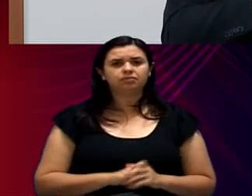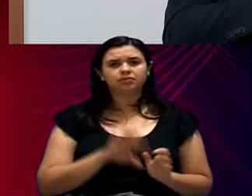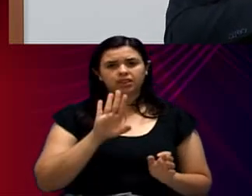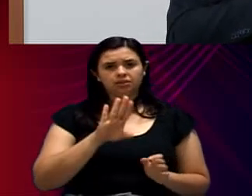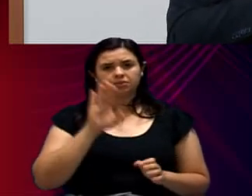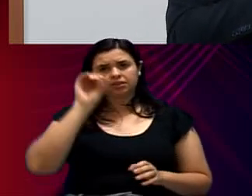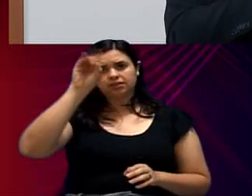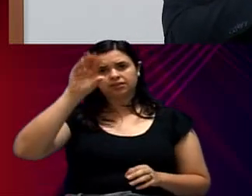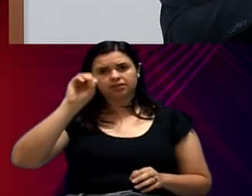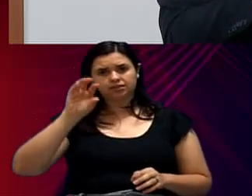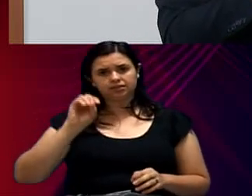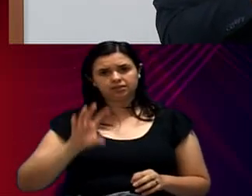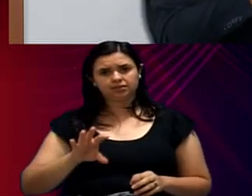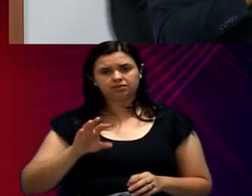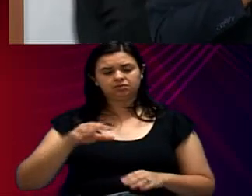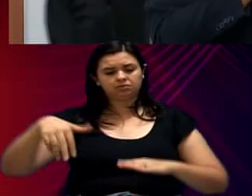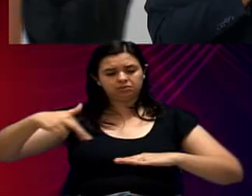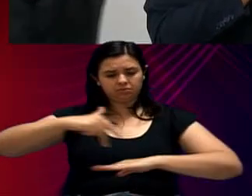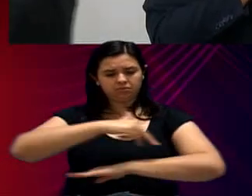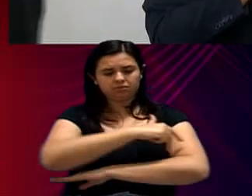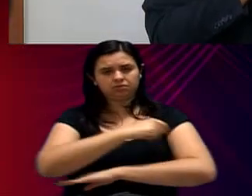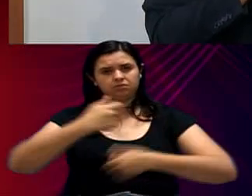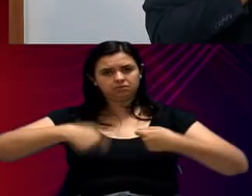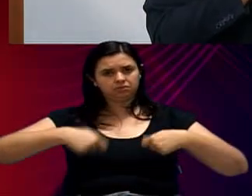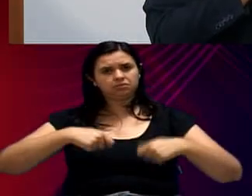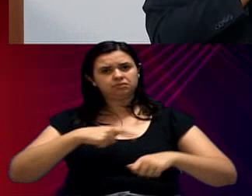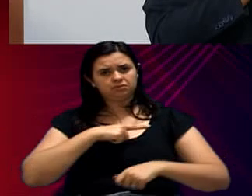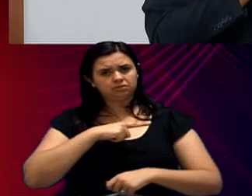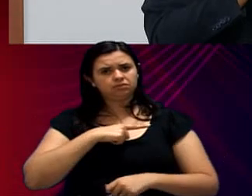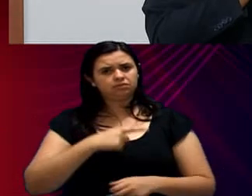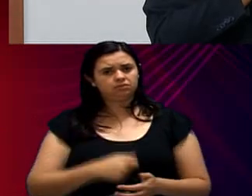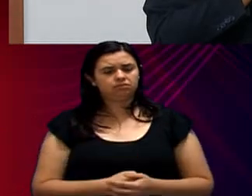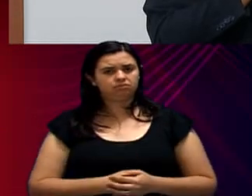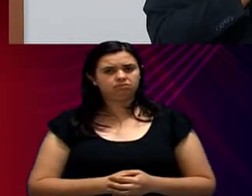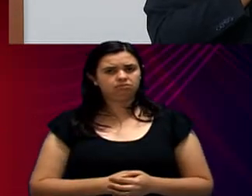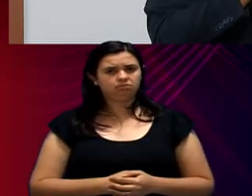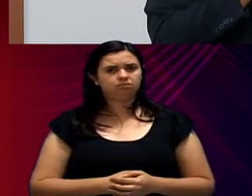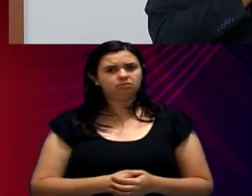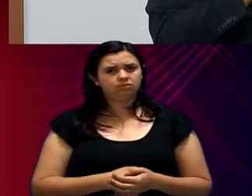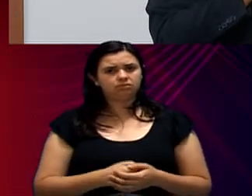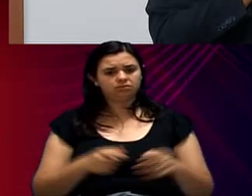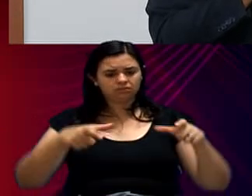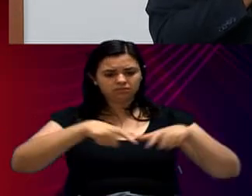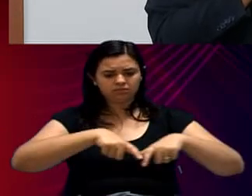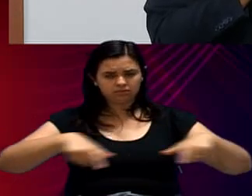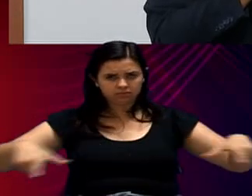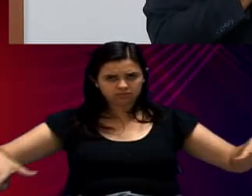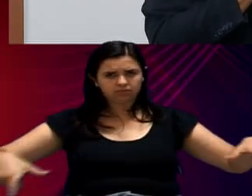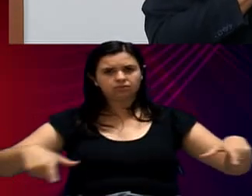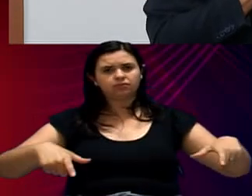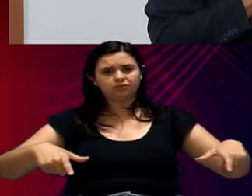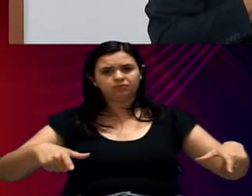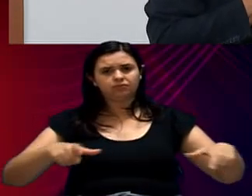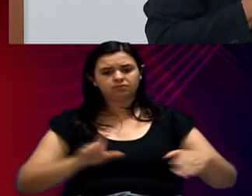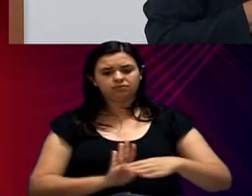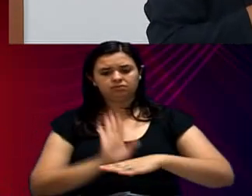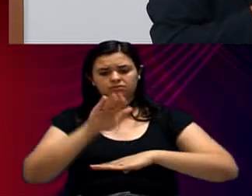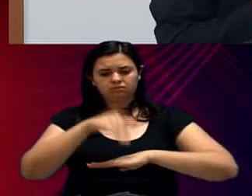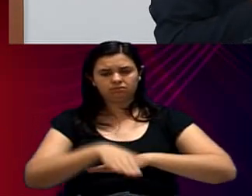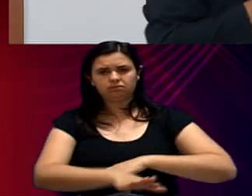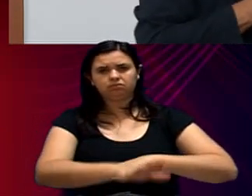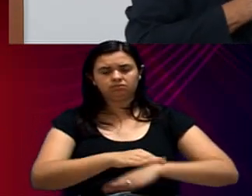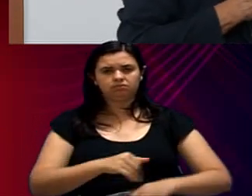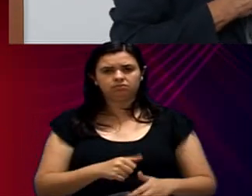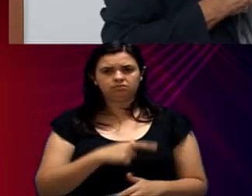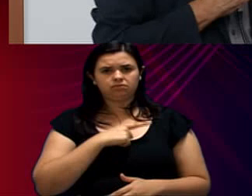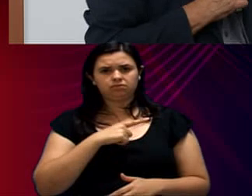semáforo para pedestre, tem que ter. Ah, isso sem dúvida. Tem que ter. Não, essas faixas vivas nesse meio aí, sem nenhuma sinalização, é um perigo. É um perigo. Então, aqui em Sorocaba